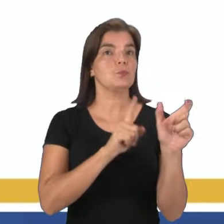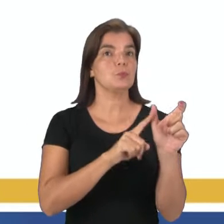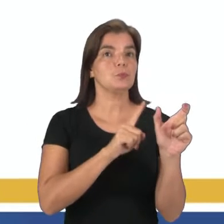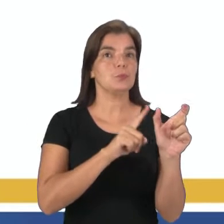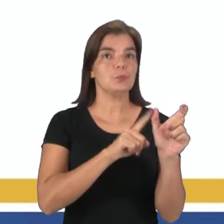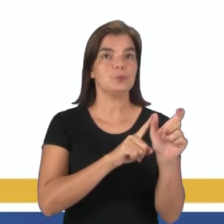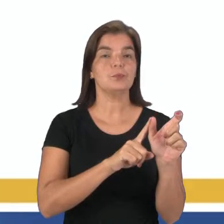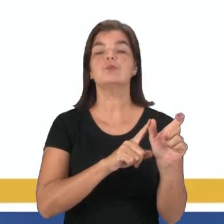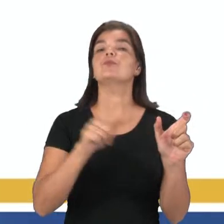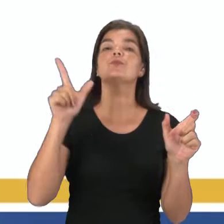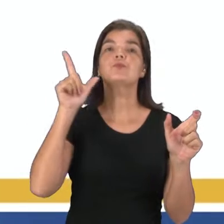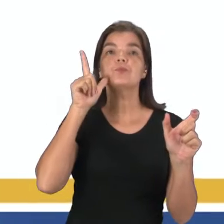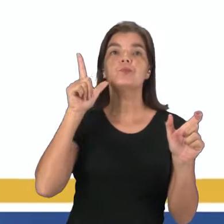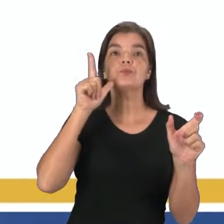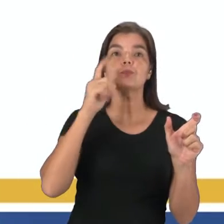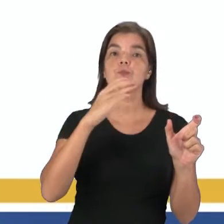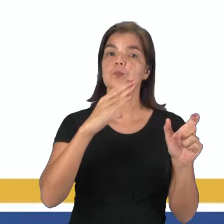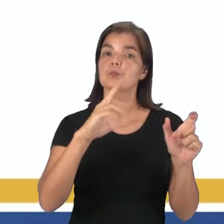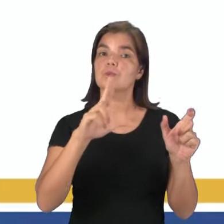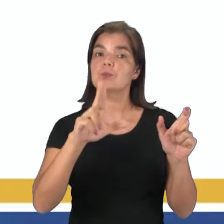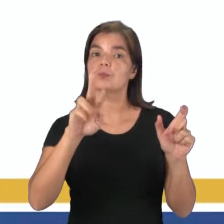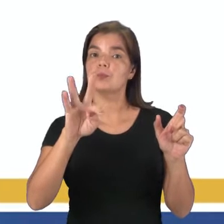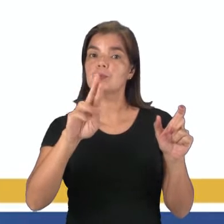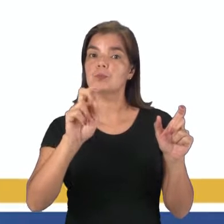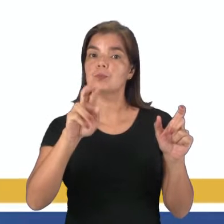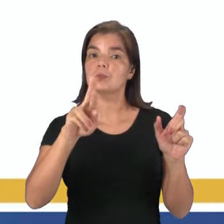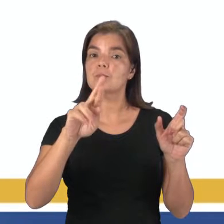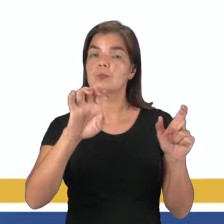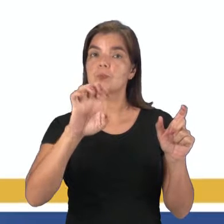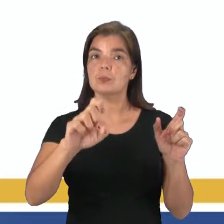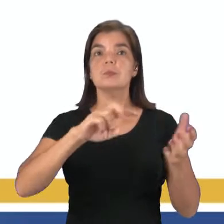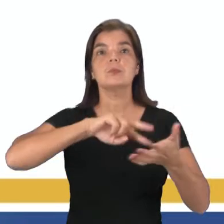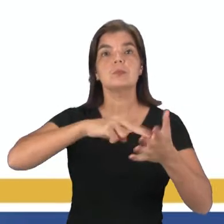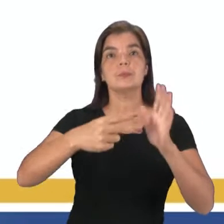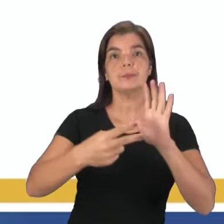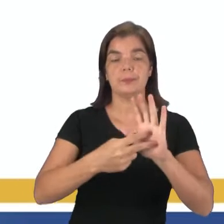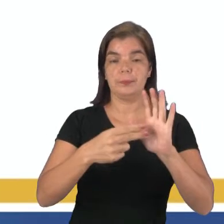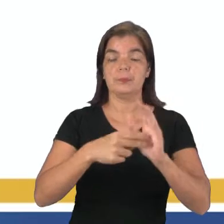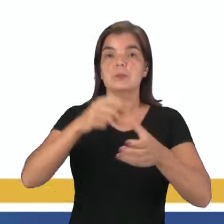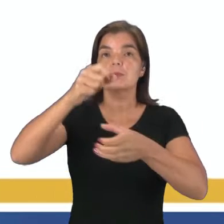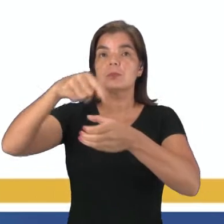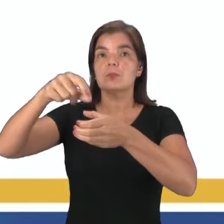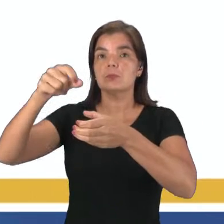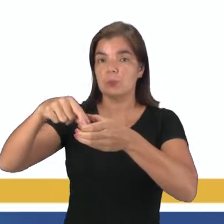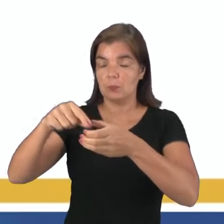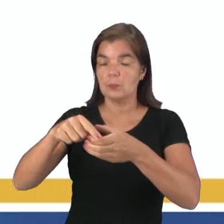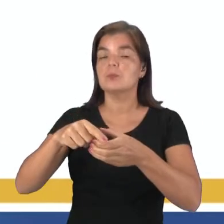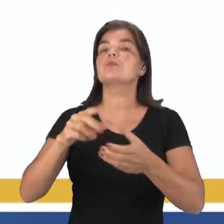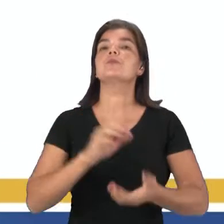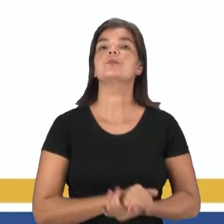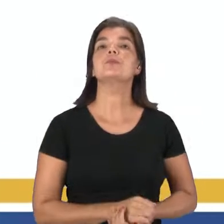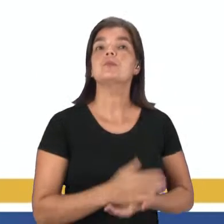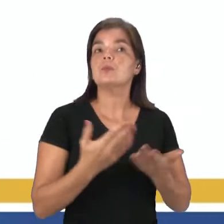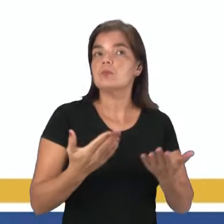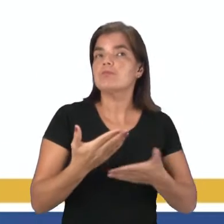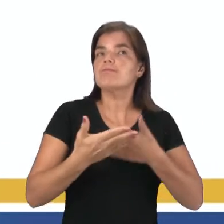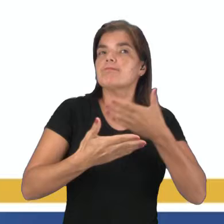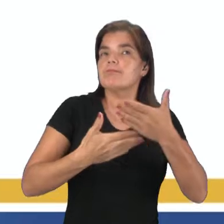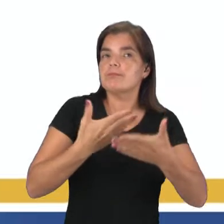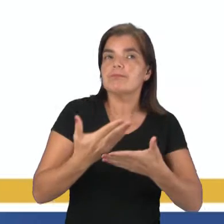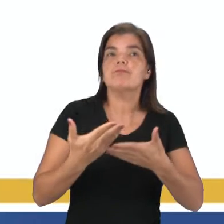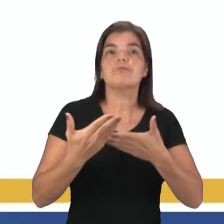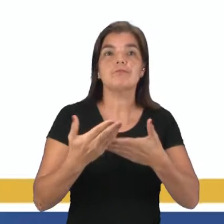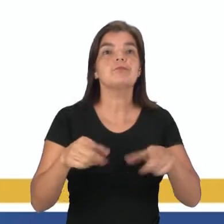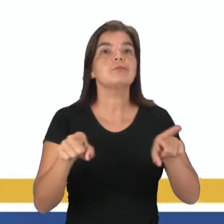humanas em geral. Sua etimologia vem do latim culturae, que significa ato de plantar e